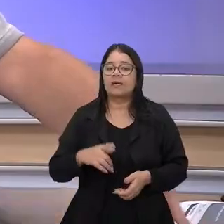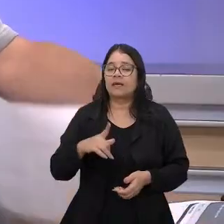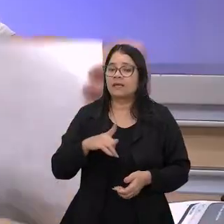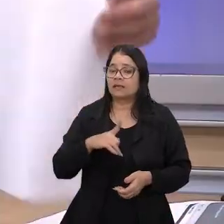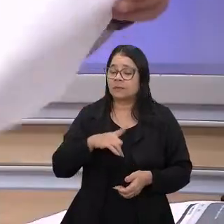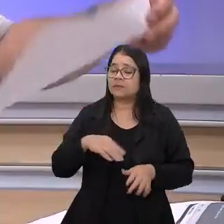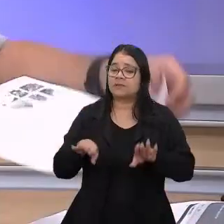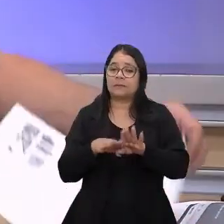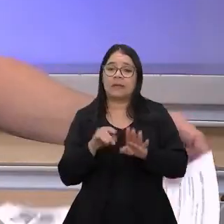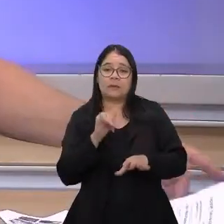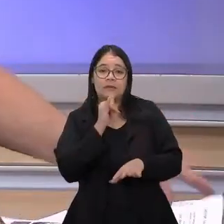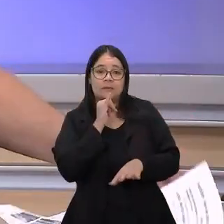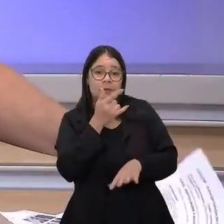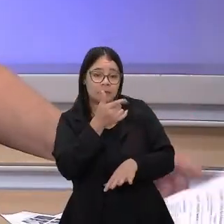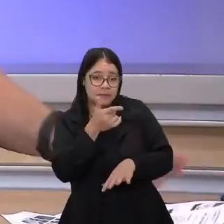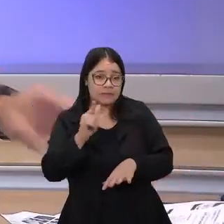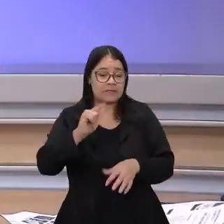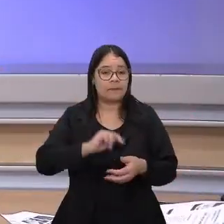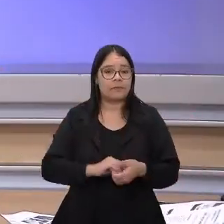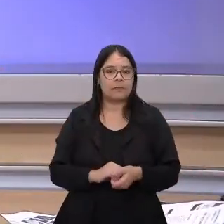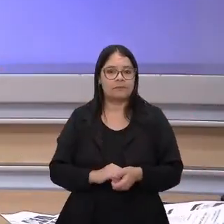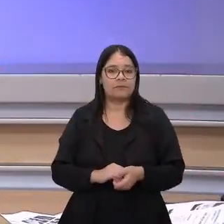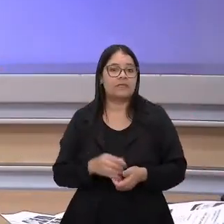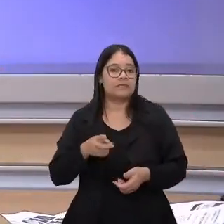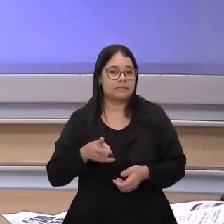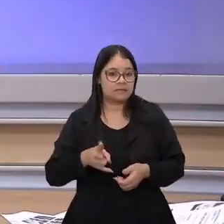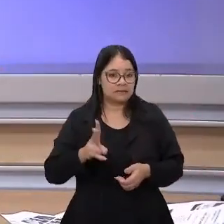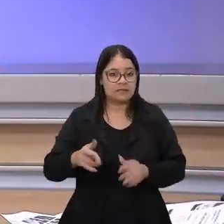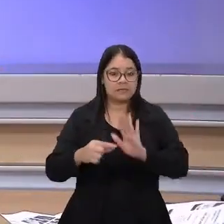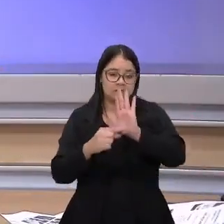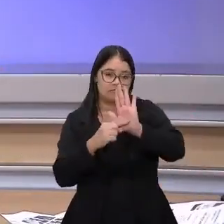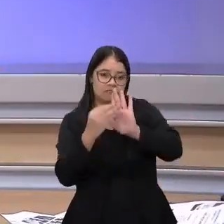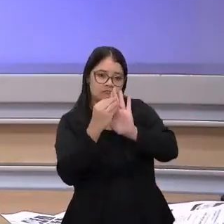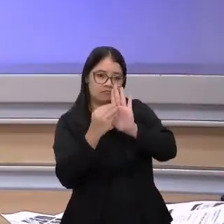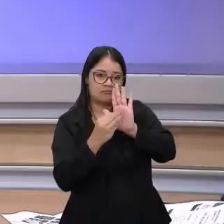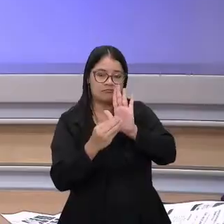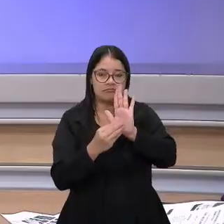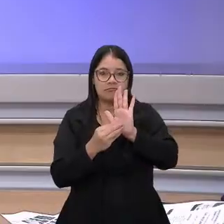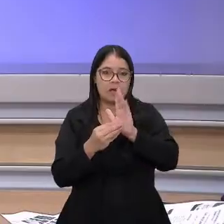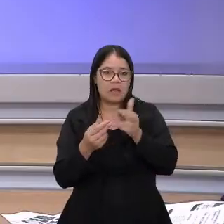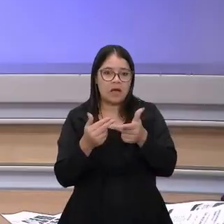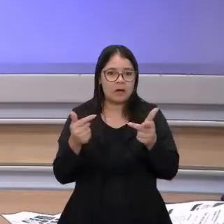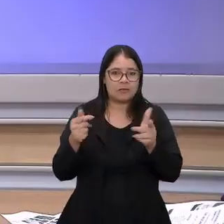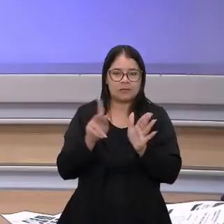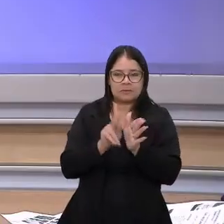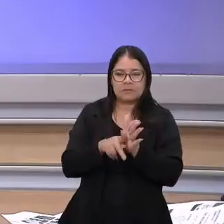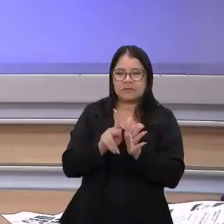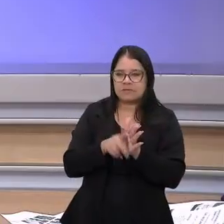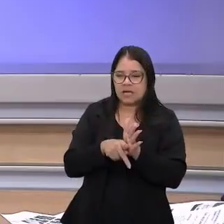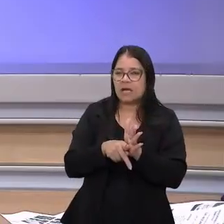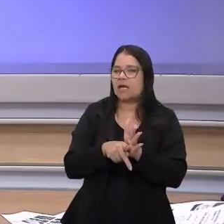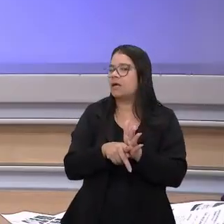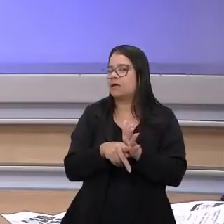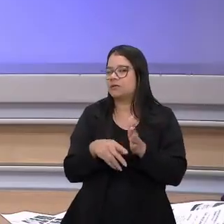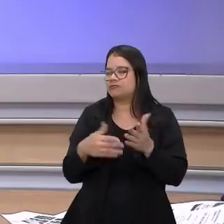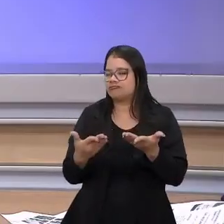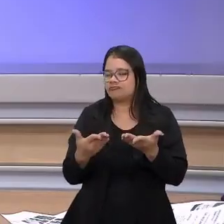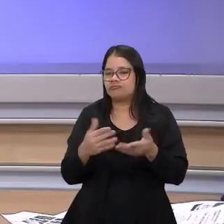temos um exemplo, né? Como a gente sempre acaba trazendo aqui alguns projetos. Nesse caso